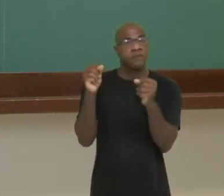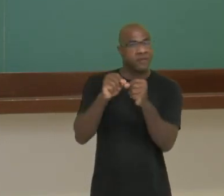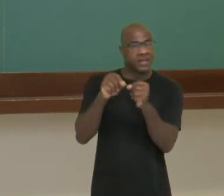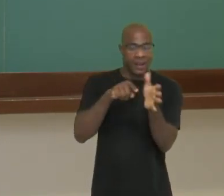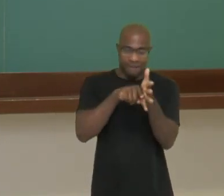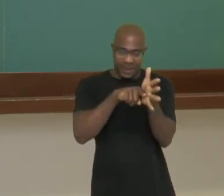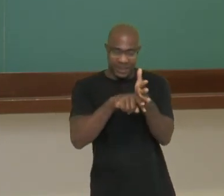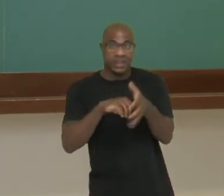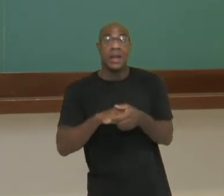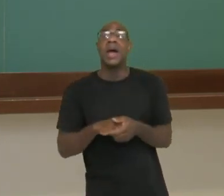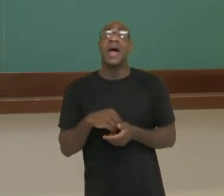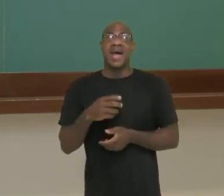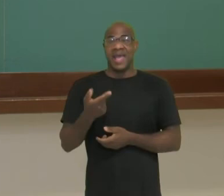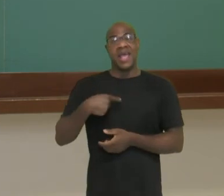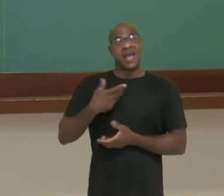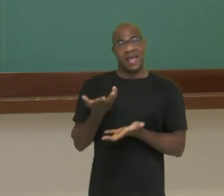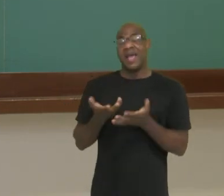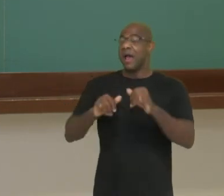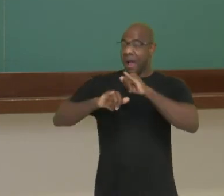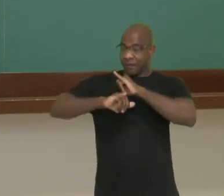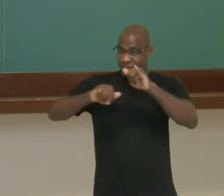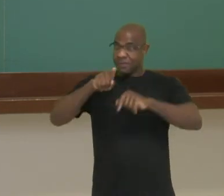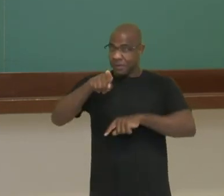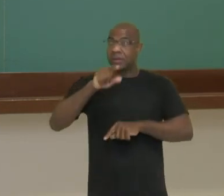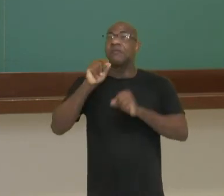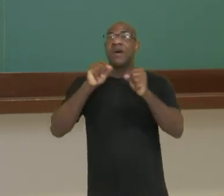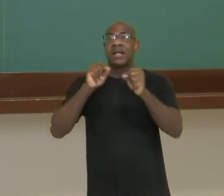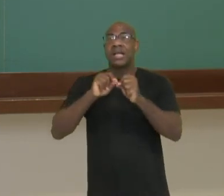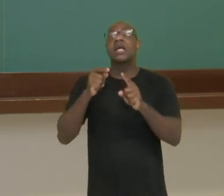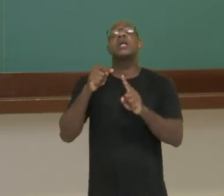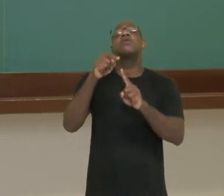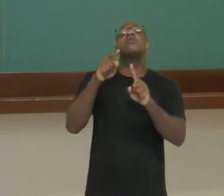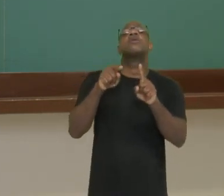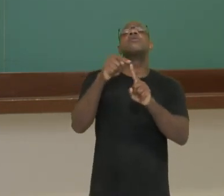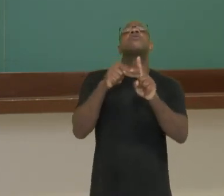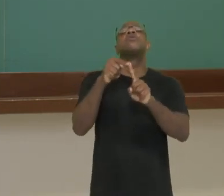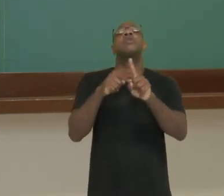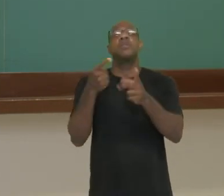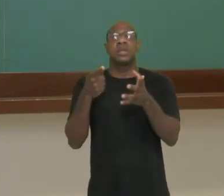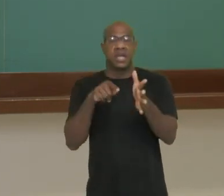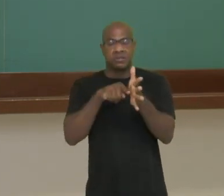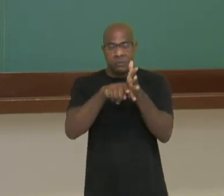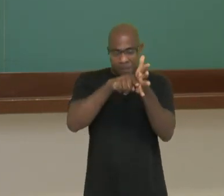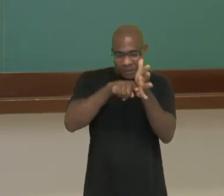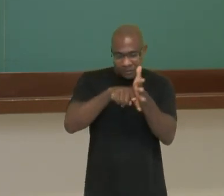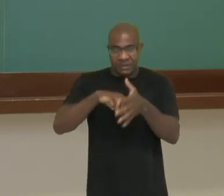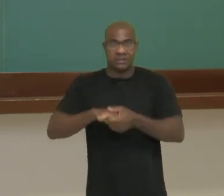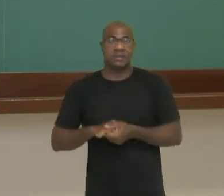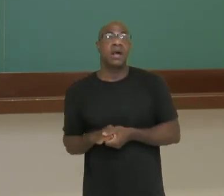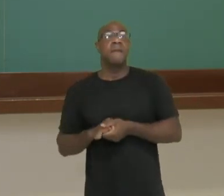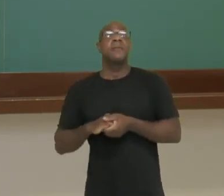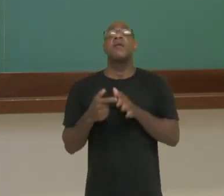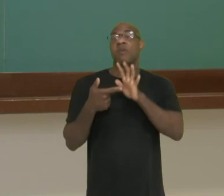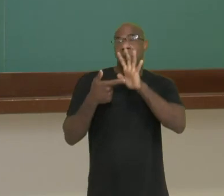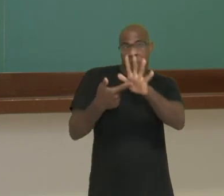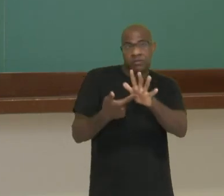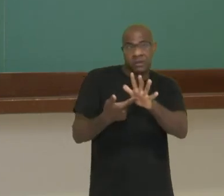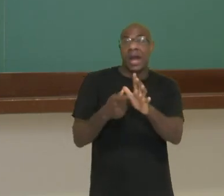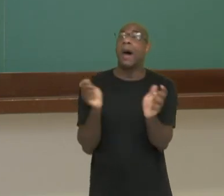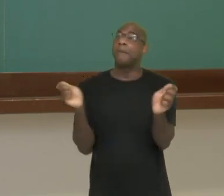vocês pensarem num instrumento de pesquisa, vamos ver se vocês já pensaram, já dei algumas dicas para vocês, eu vou mostrar